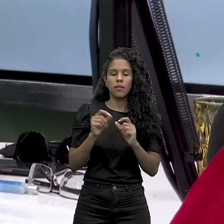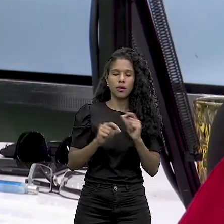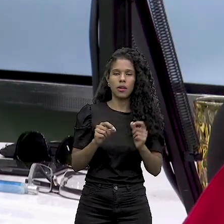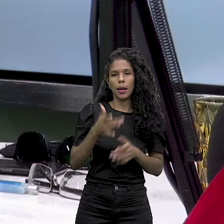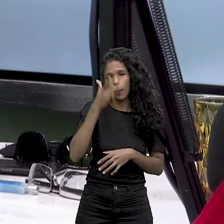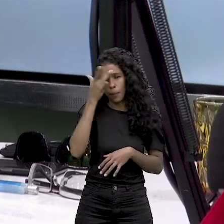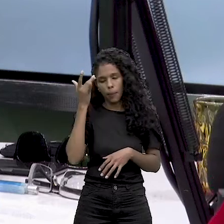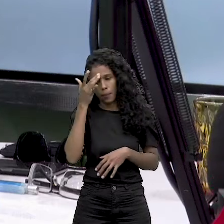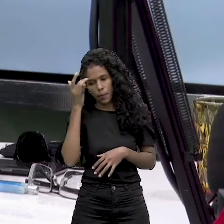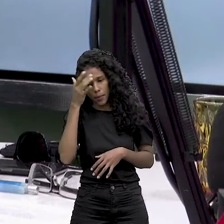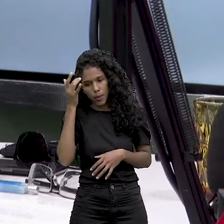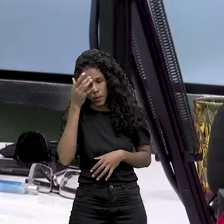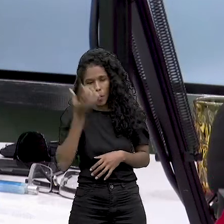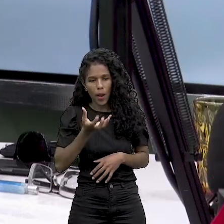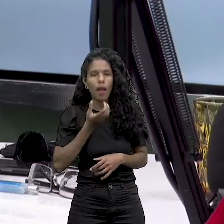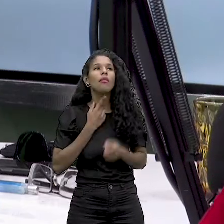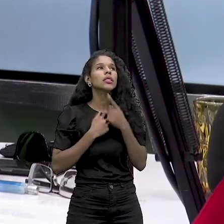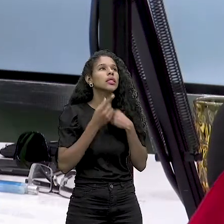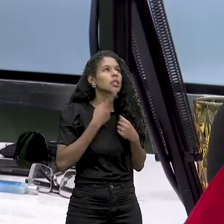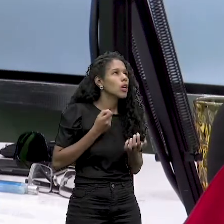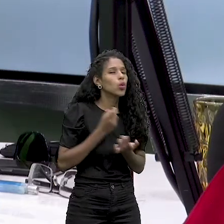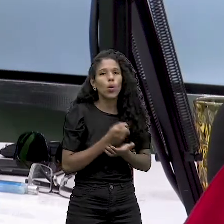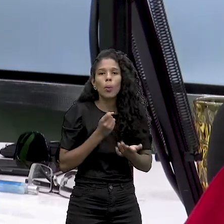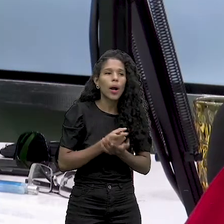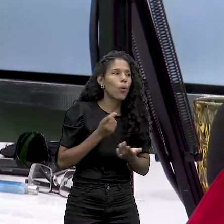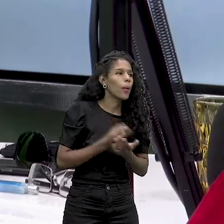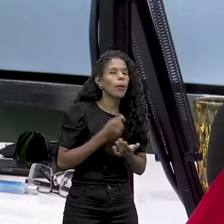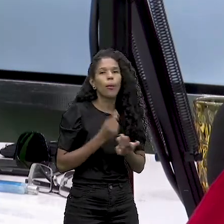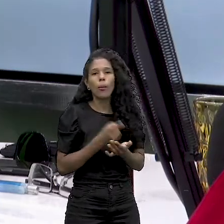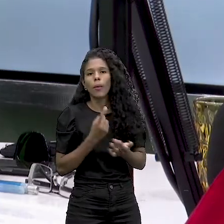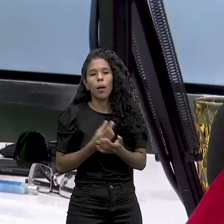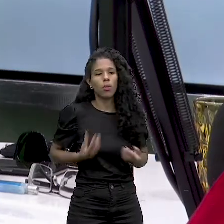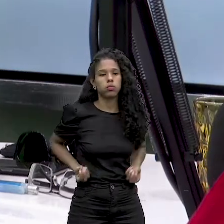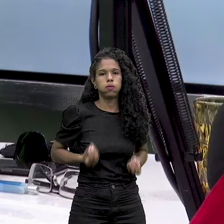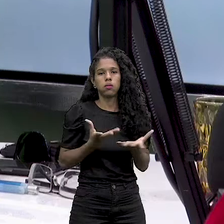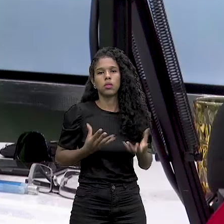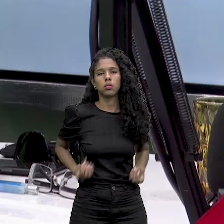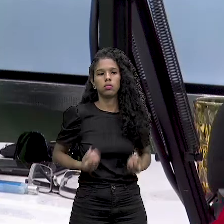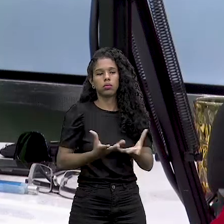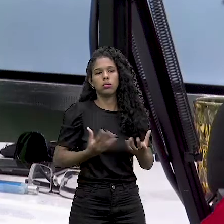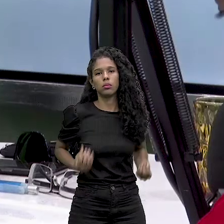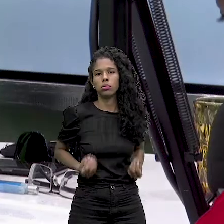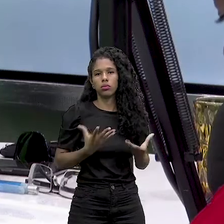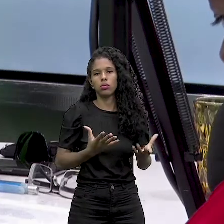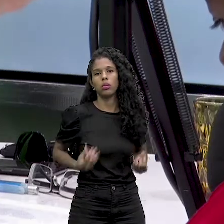pessoa desumaniza e só quer. Aí você tem aquela coisa, o zumbi que quer comer, né?